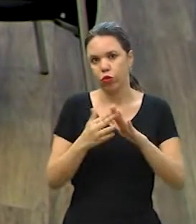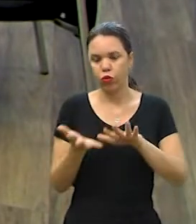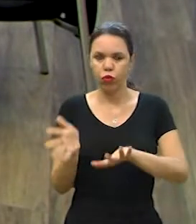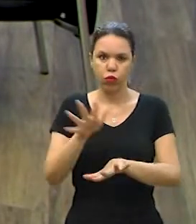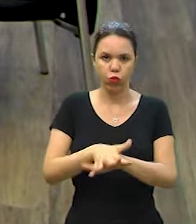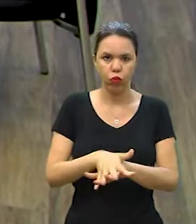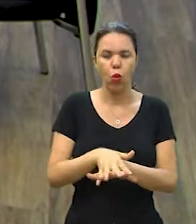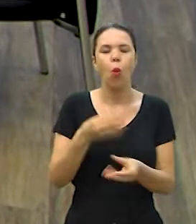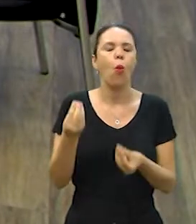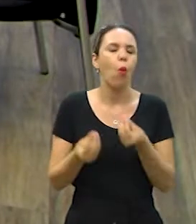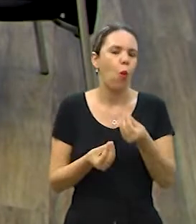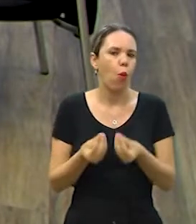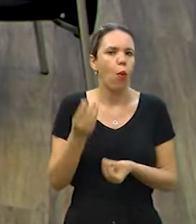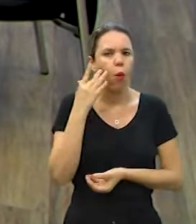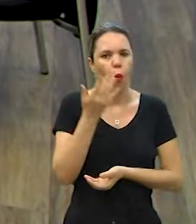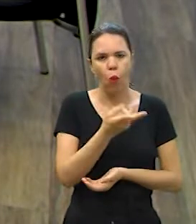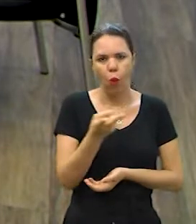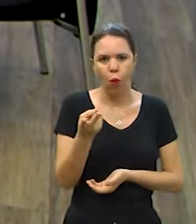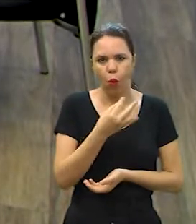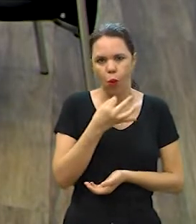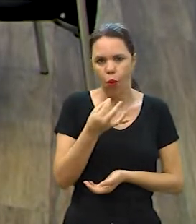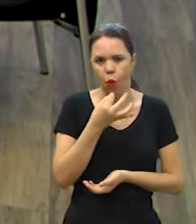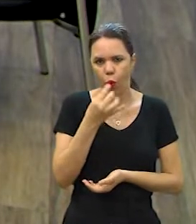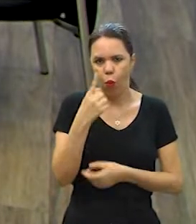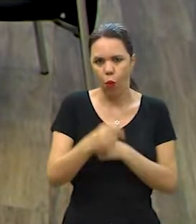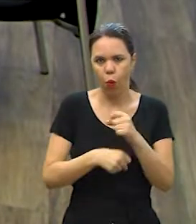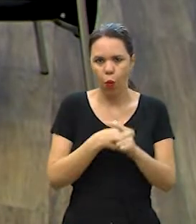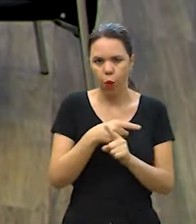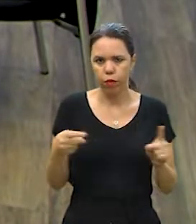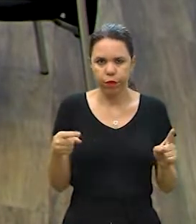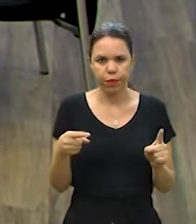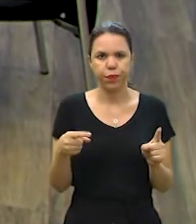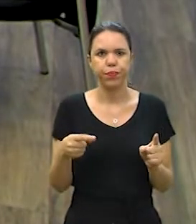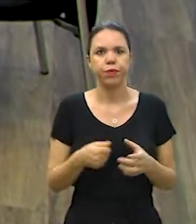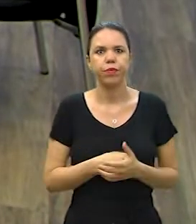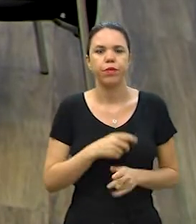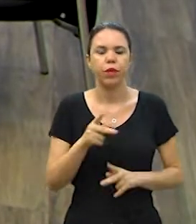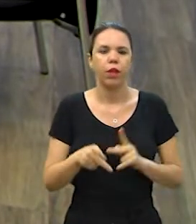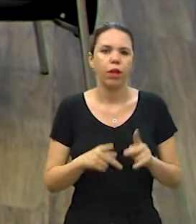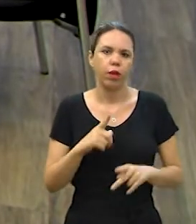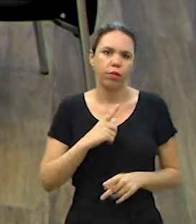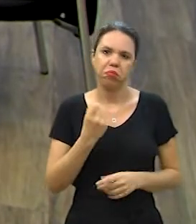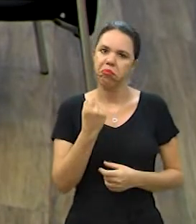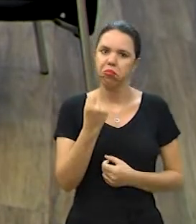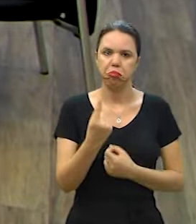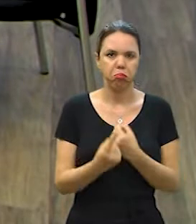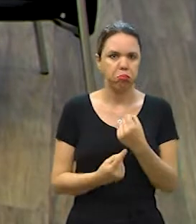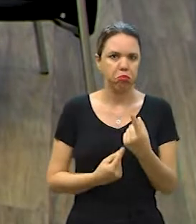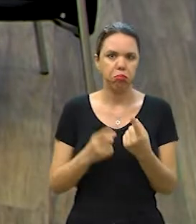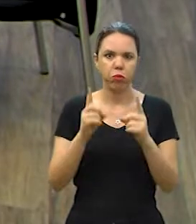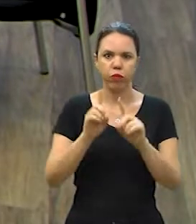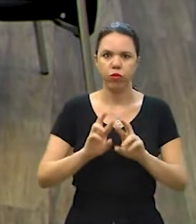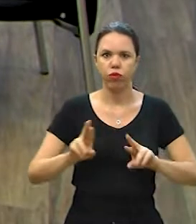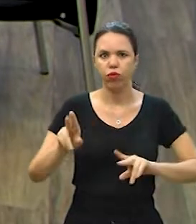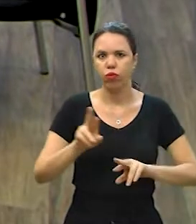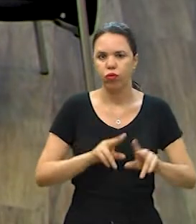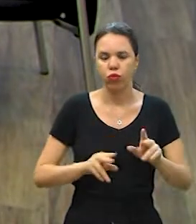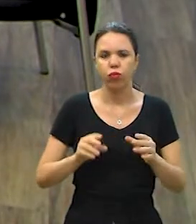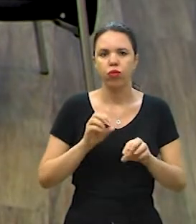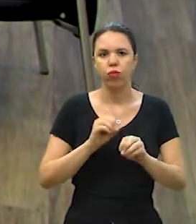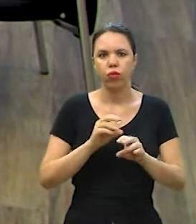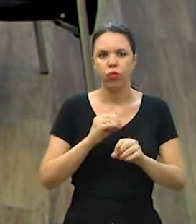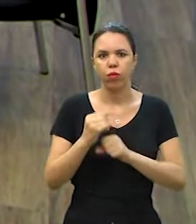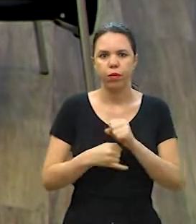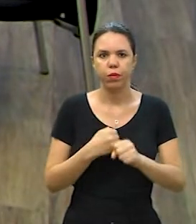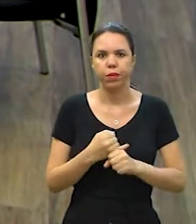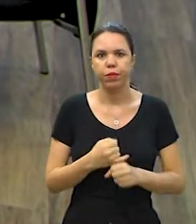escola inclusiva. Como é que vocês enxergaram neste 1 ano e meio as pessoas que têm alguma deficiência e este